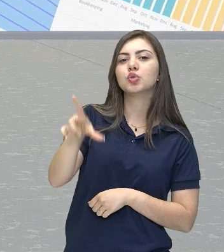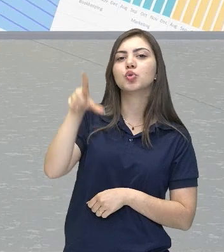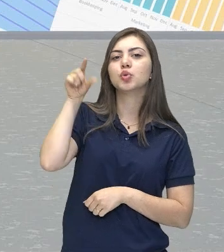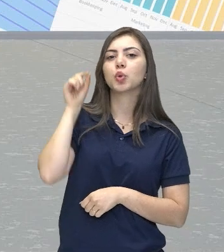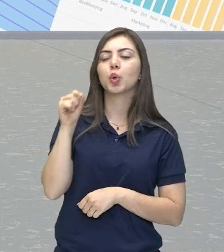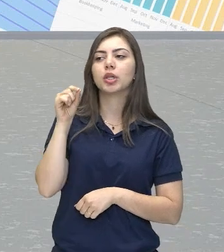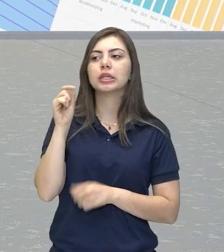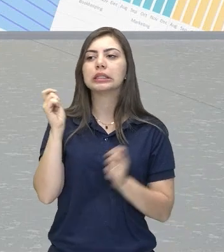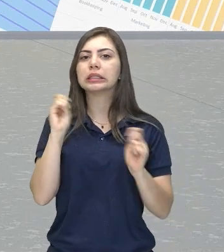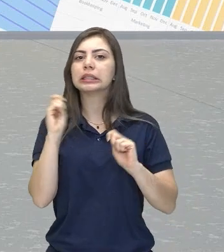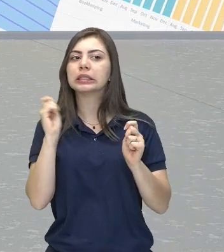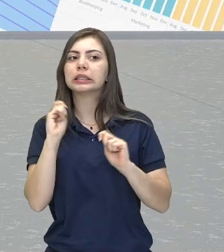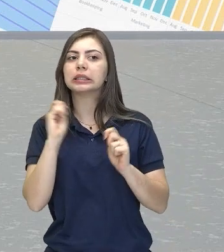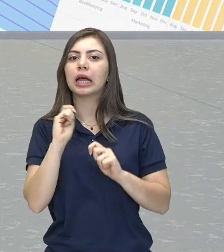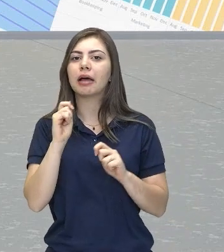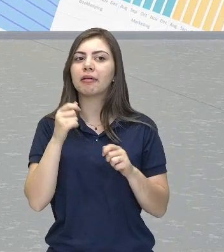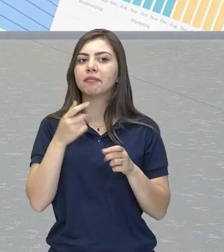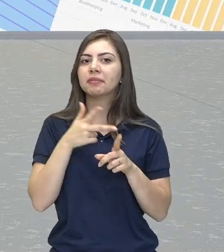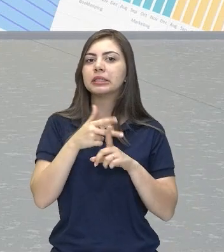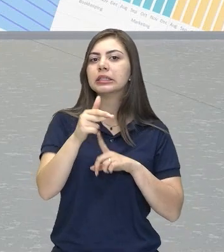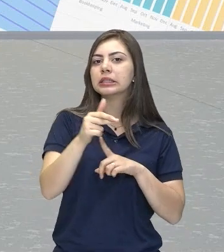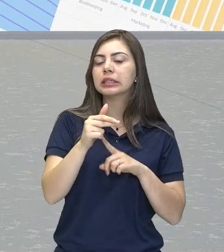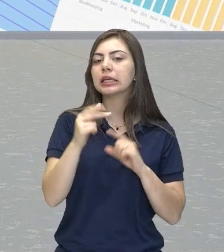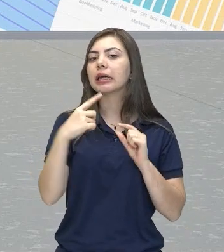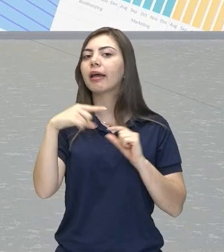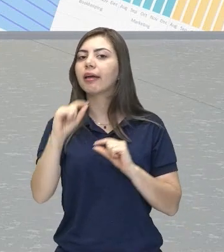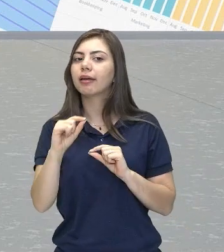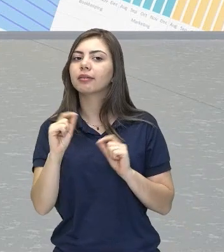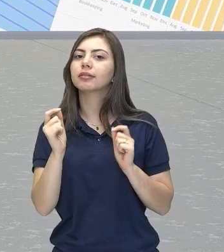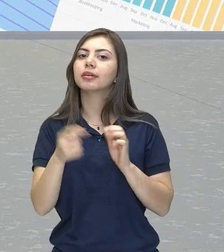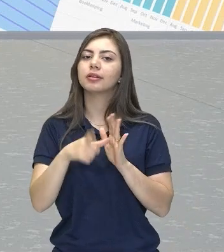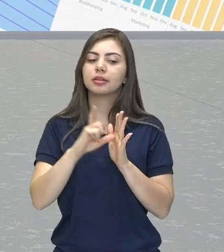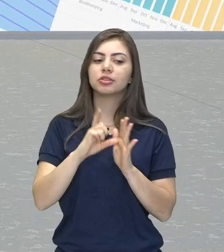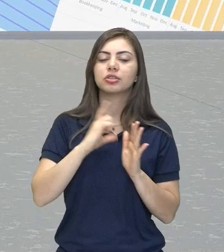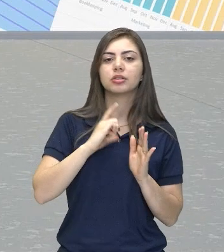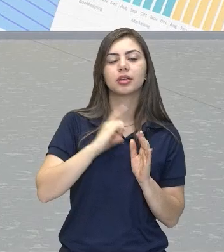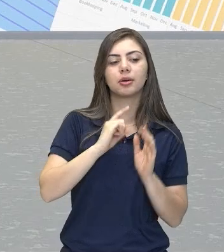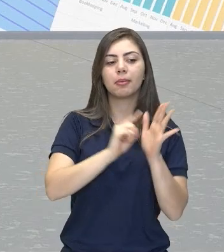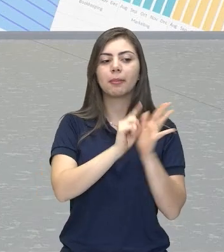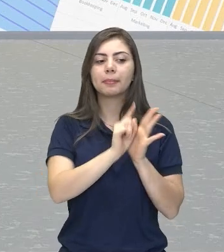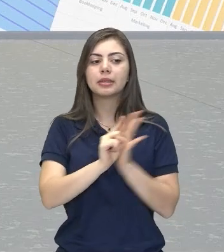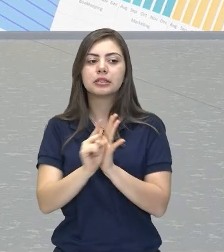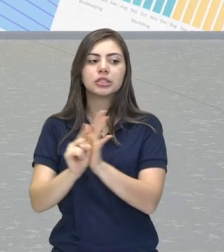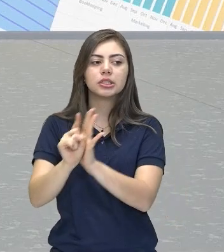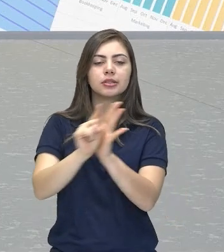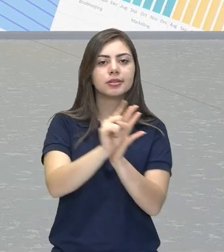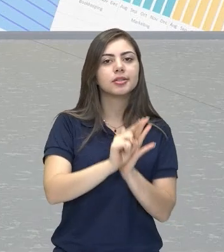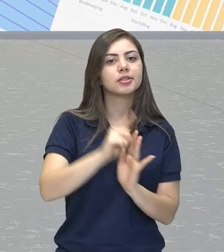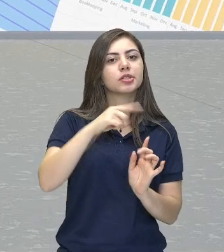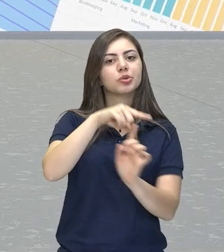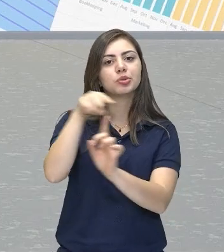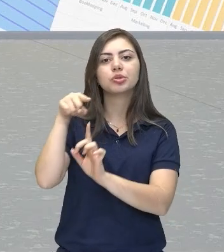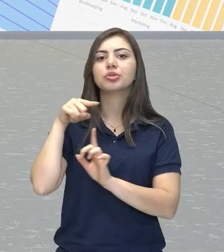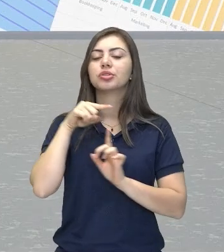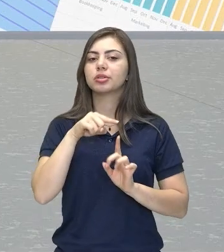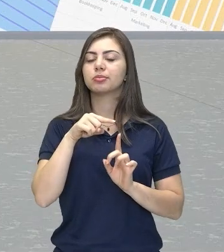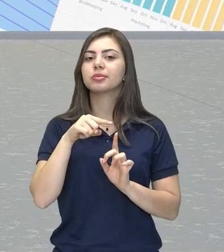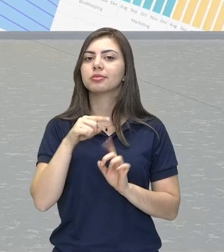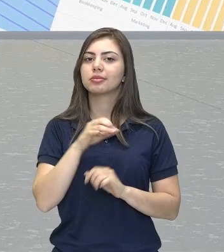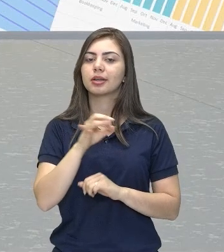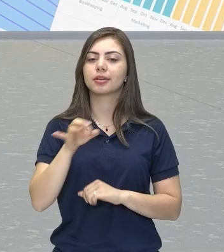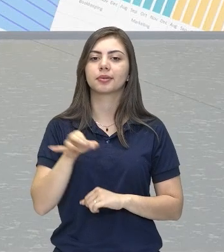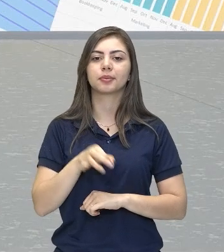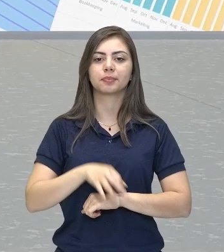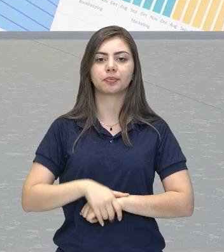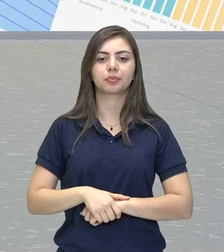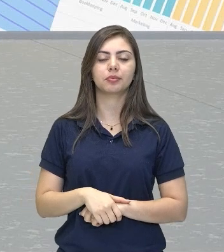turno, ou até mesmo de vencer. Então, há tipos, né, há pesquisas que são feitas aí